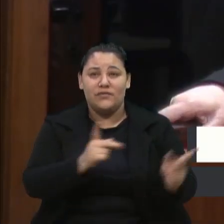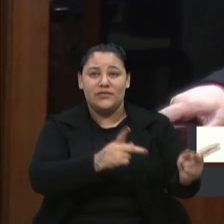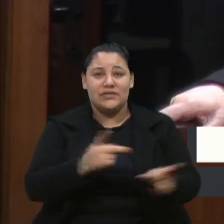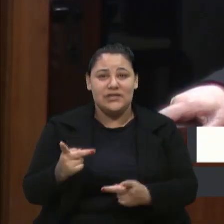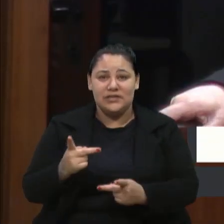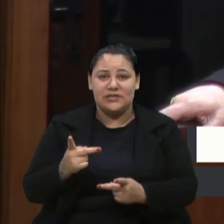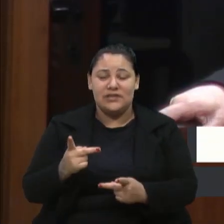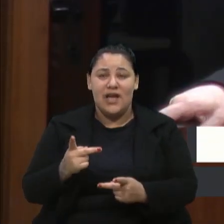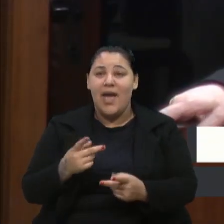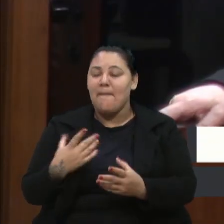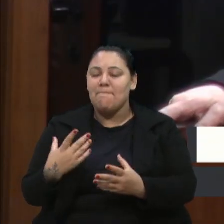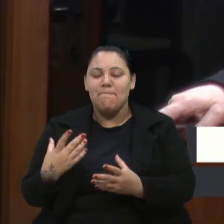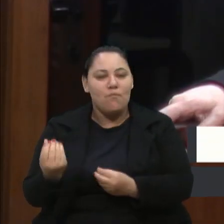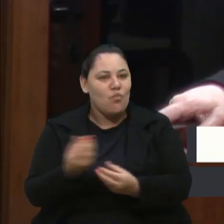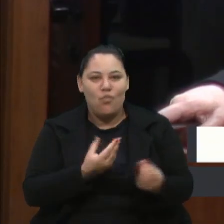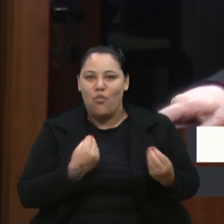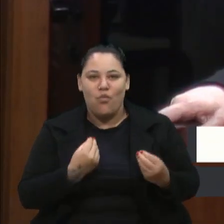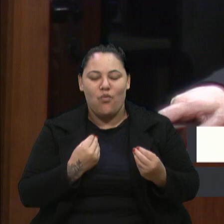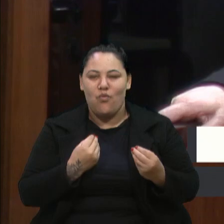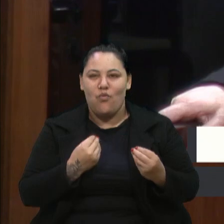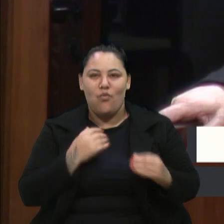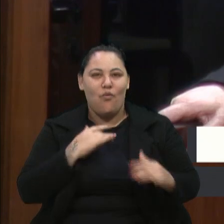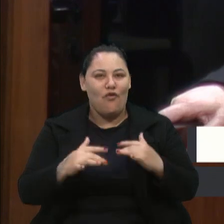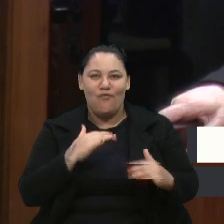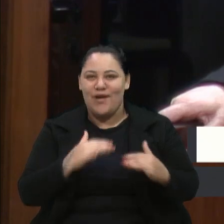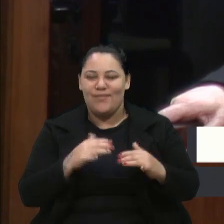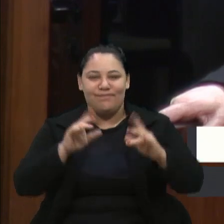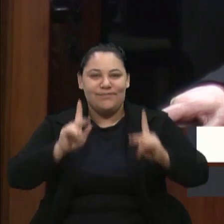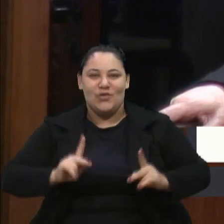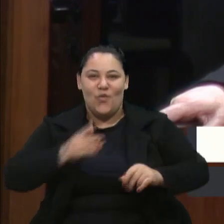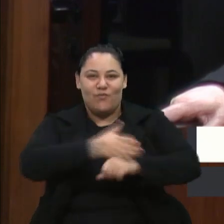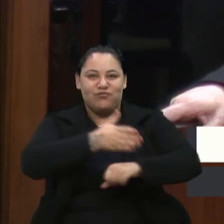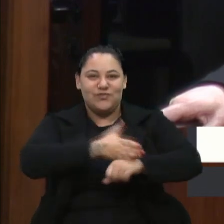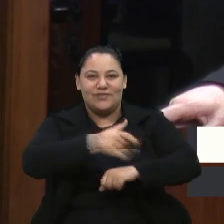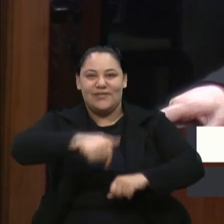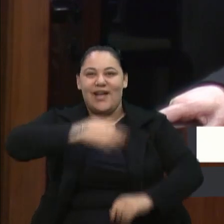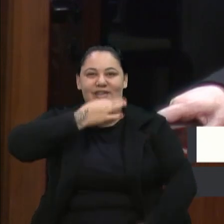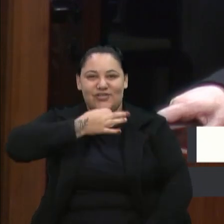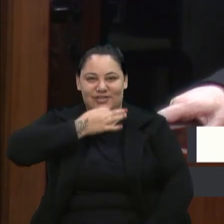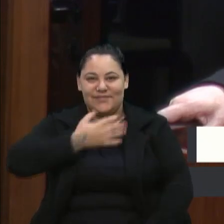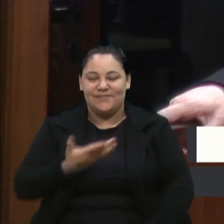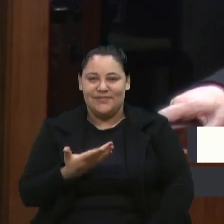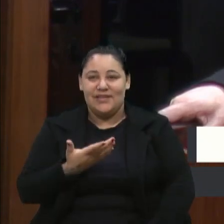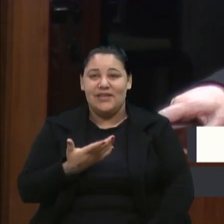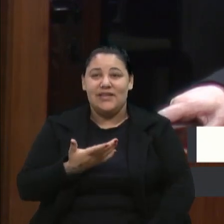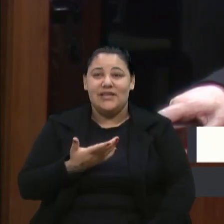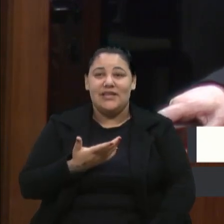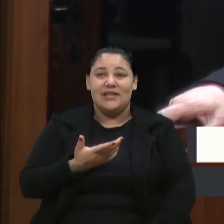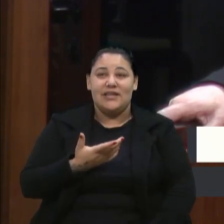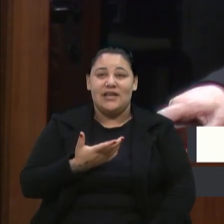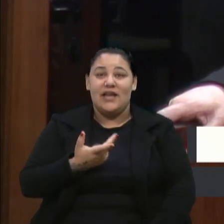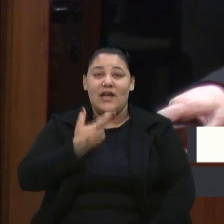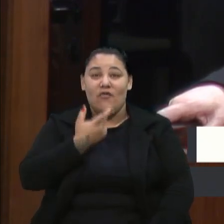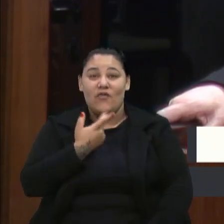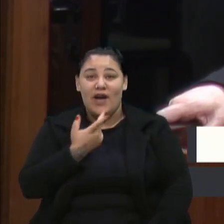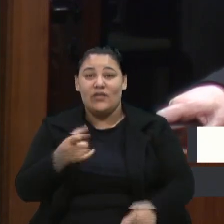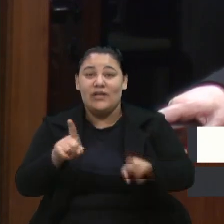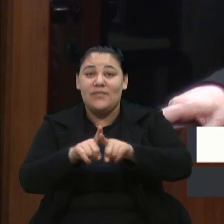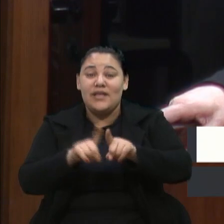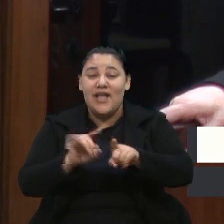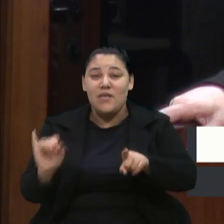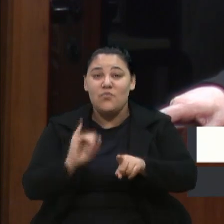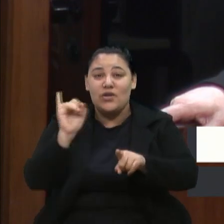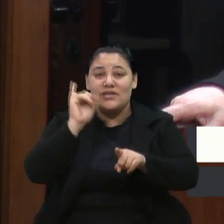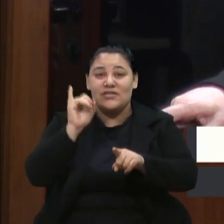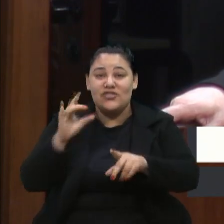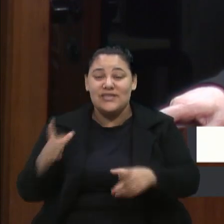muito significativo. E eu venho falando, vereador Felipe, da retenção, né? Não só os pavilhões